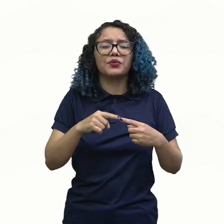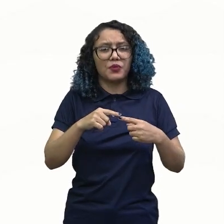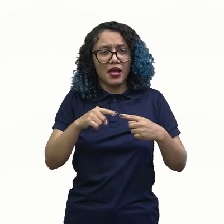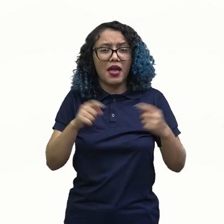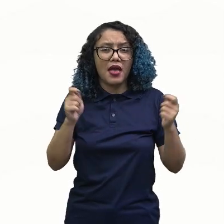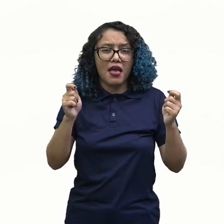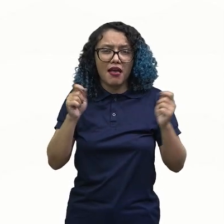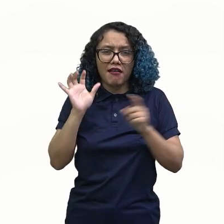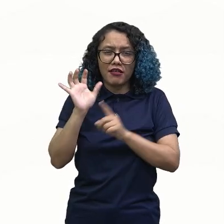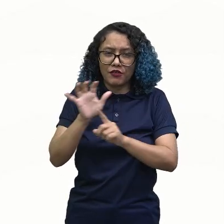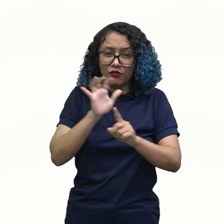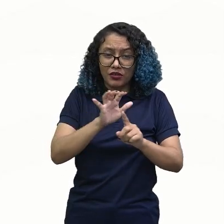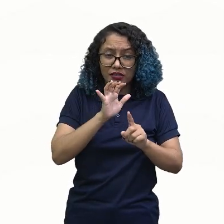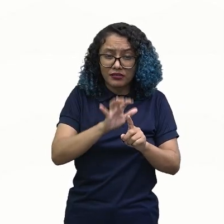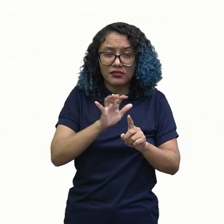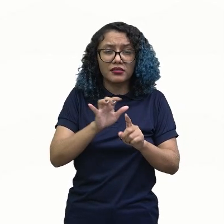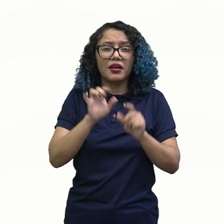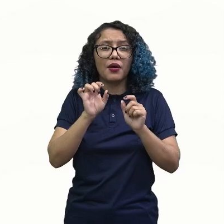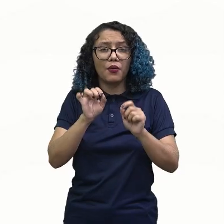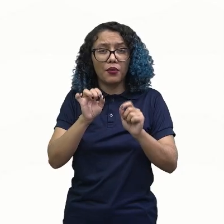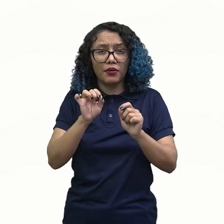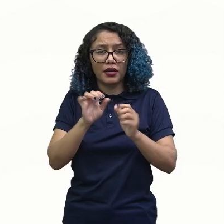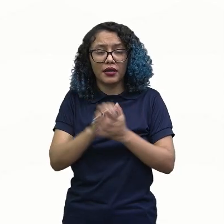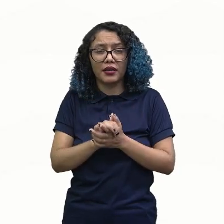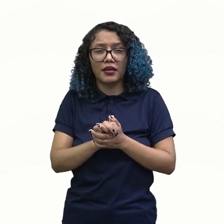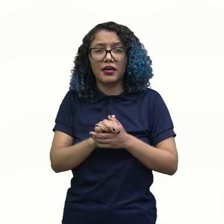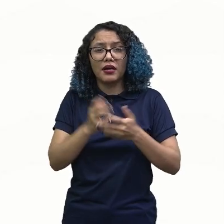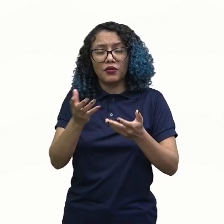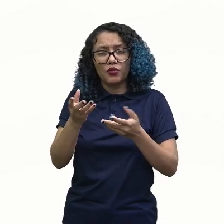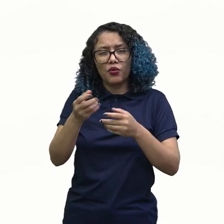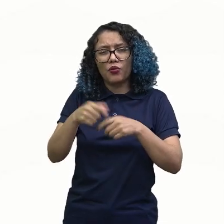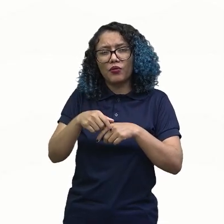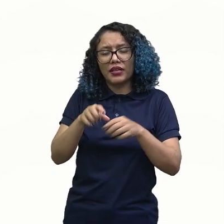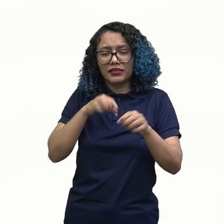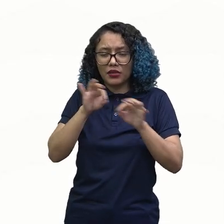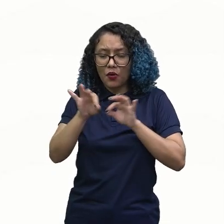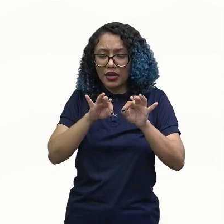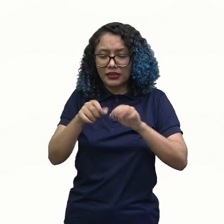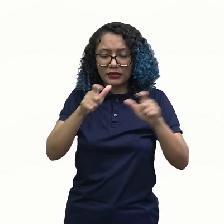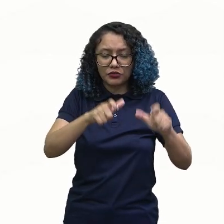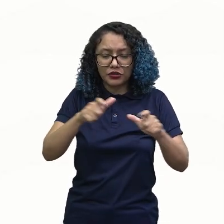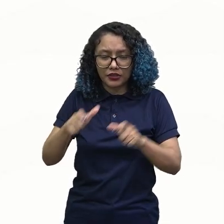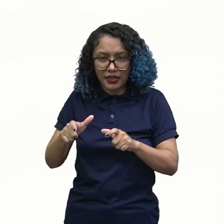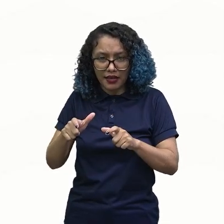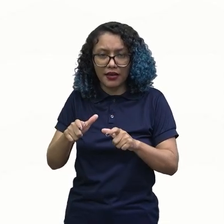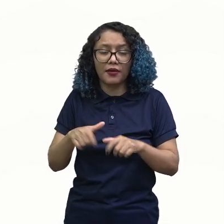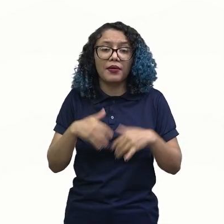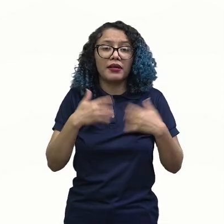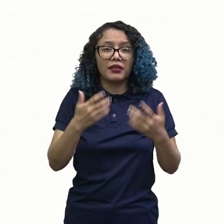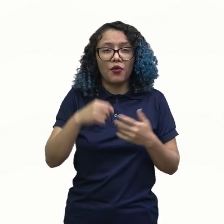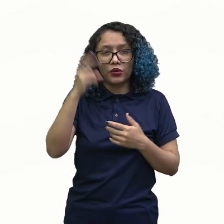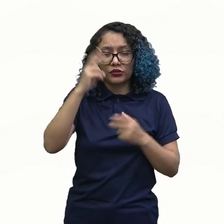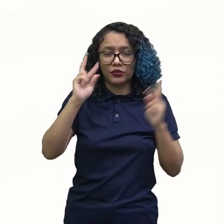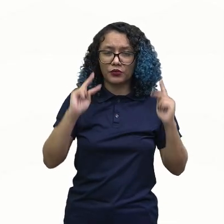drasticamente na concessão dessas titulações. E a história da humanidade ela é